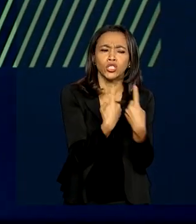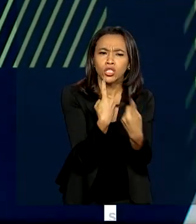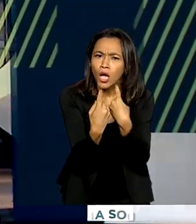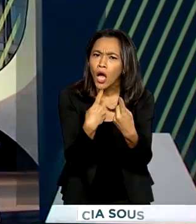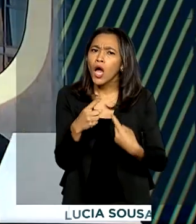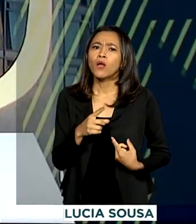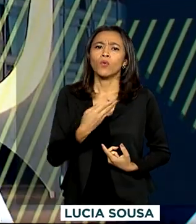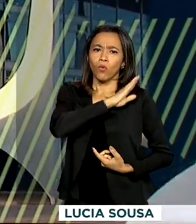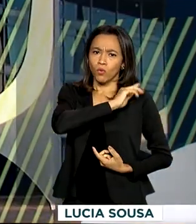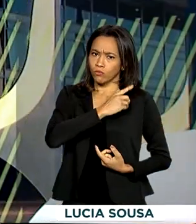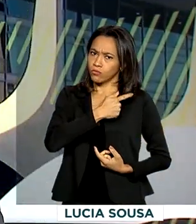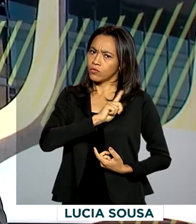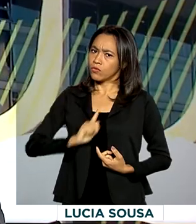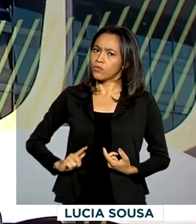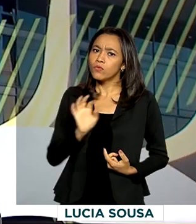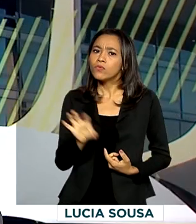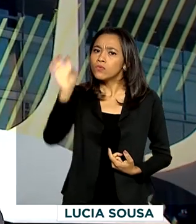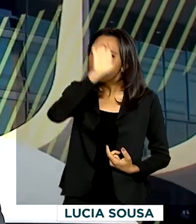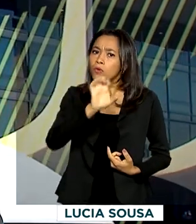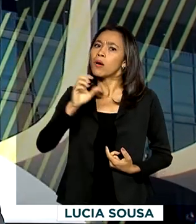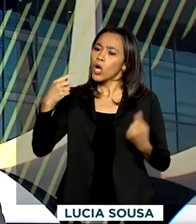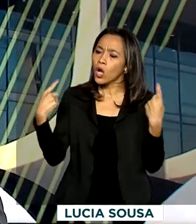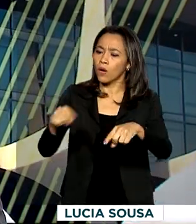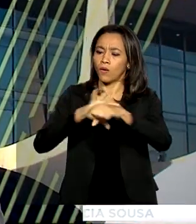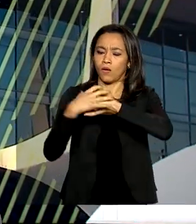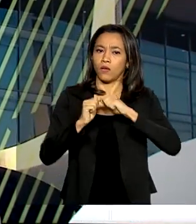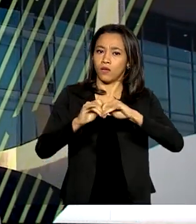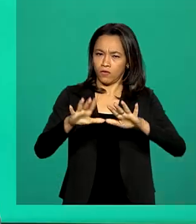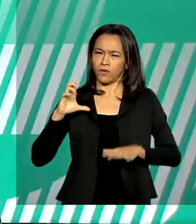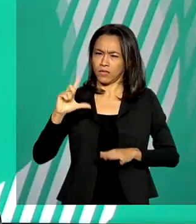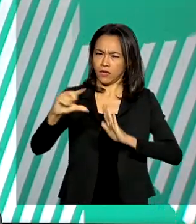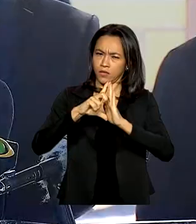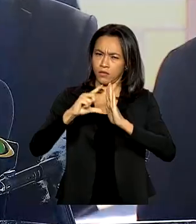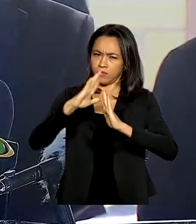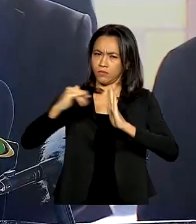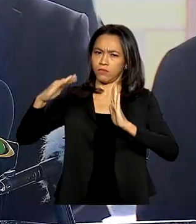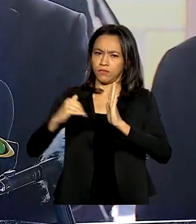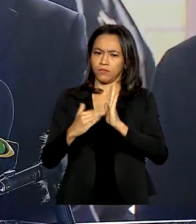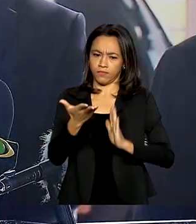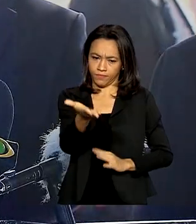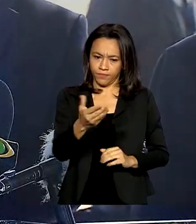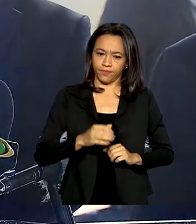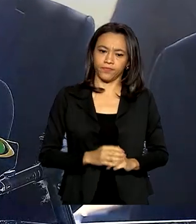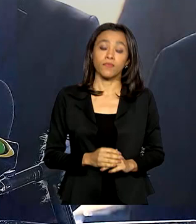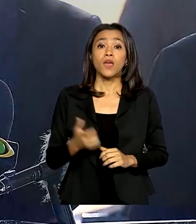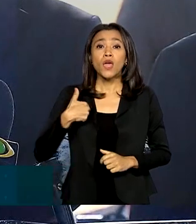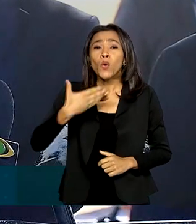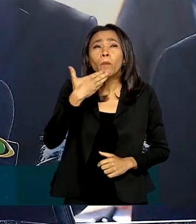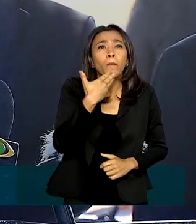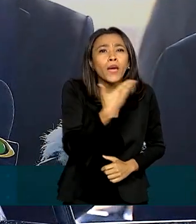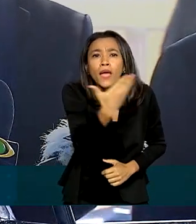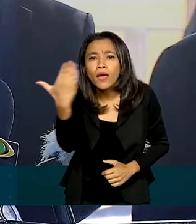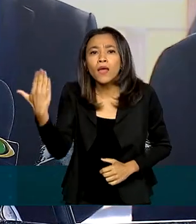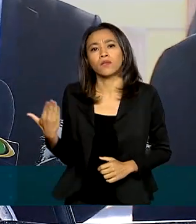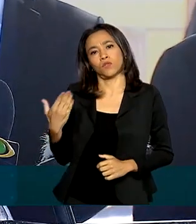para enfrentar o coronavírus. Foi na saída do Palácio da Alvorada. O apelo que eu faço aos governadores,